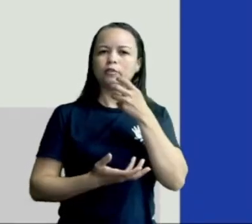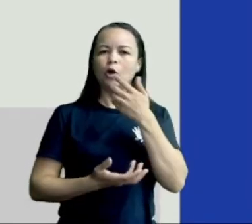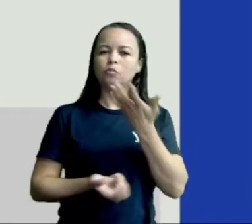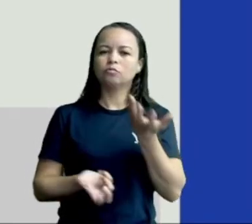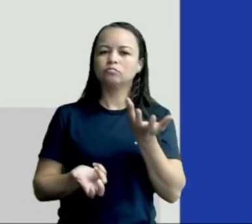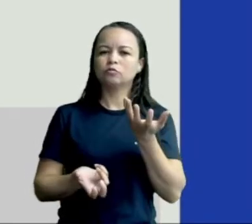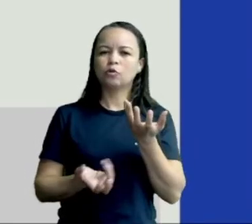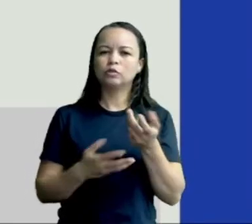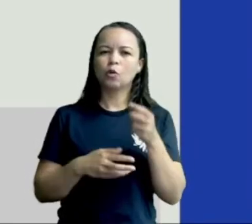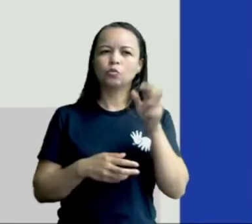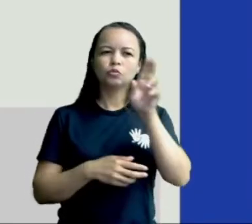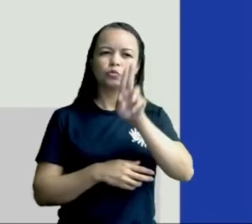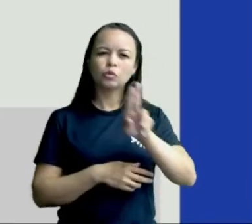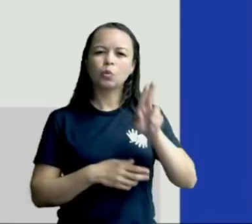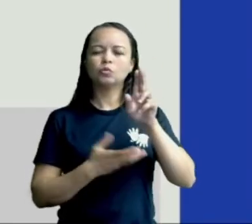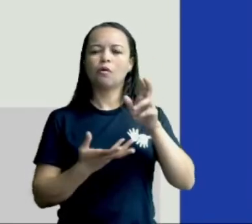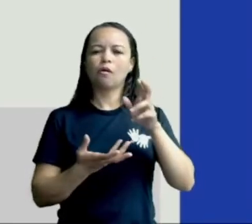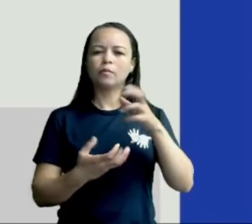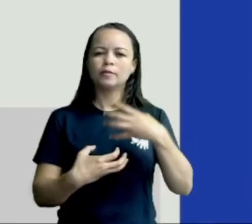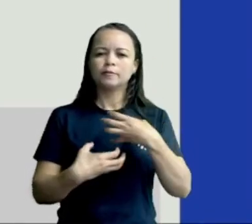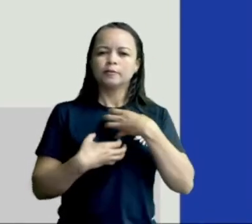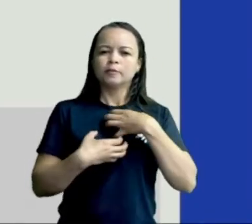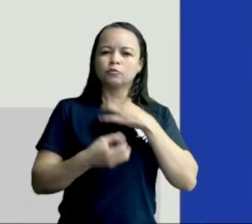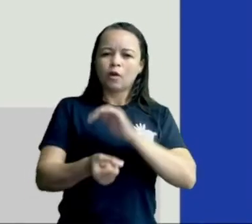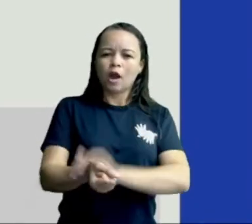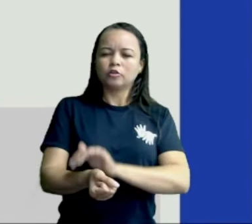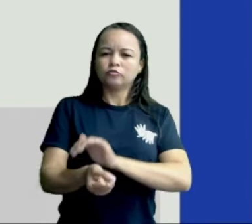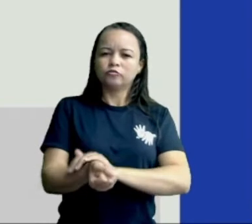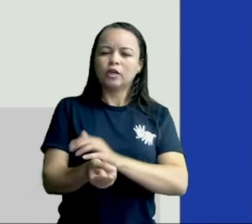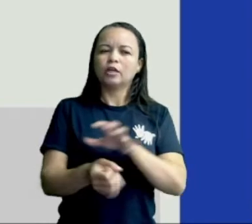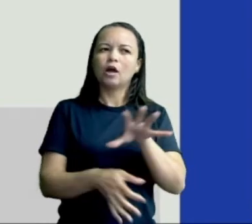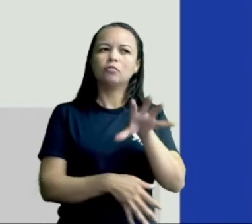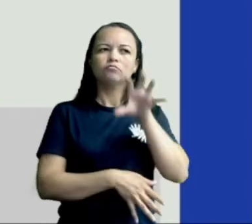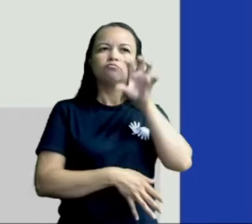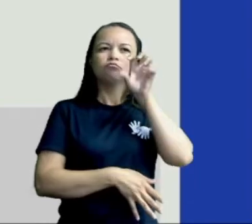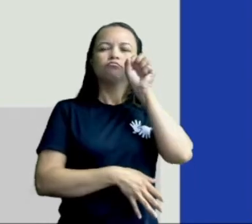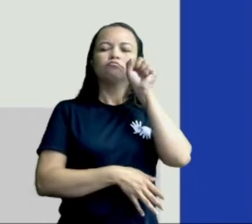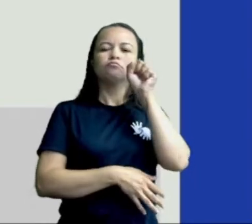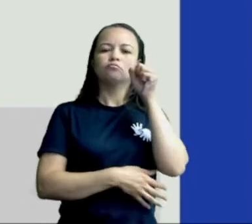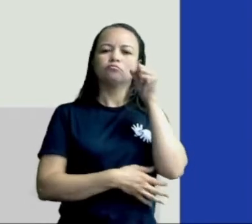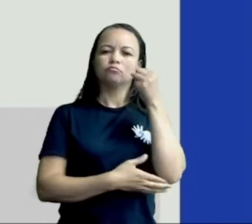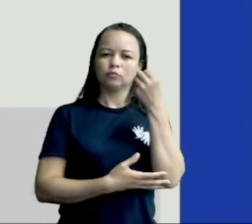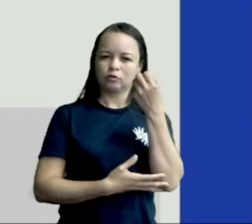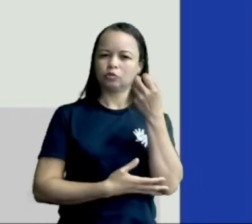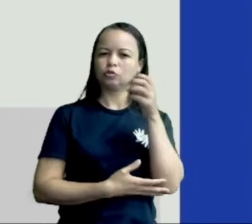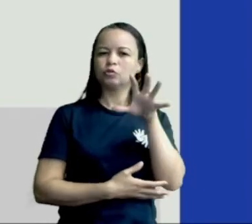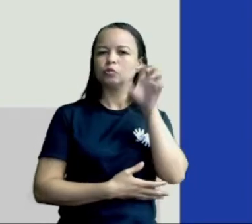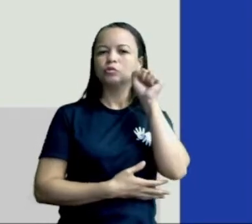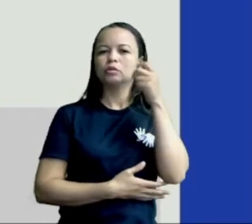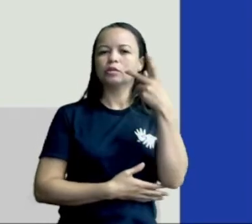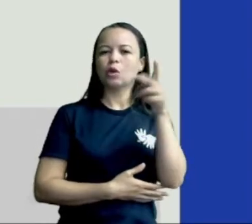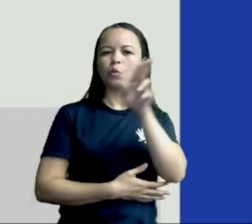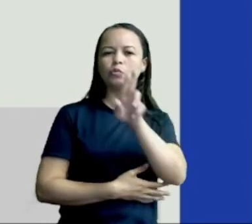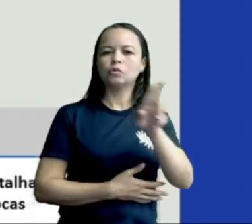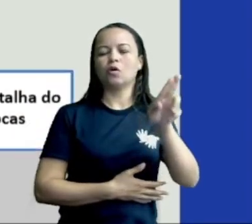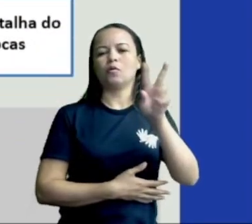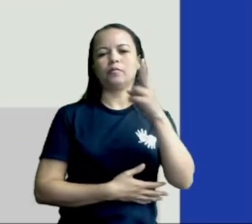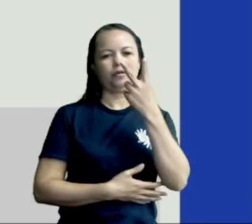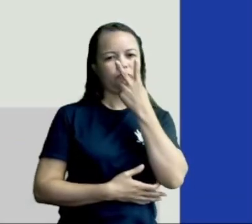veias arfando, assim, então eu respiro fundo quando eu ouço o teu nome, Vitória. Foi isso que ele quis dizer,